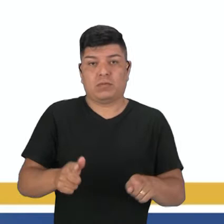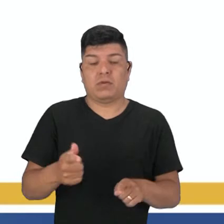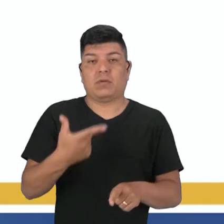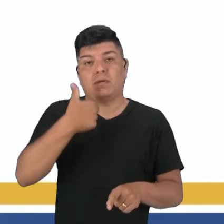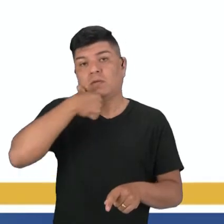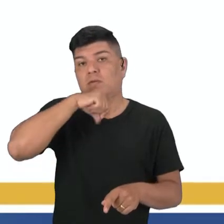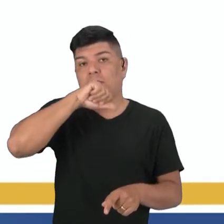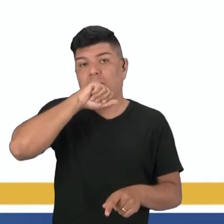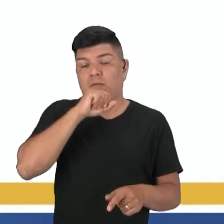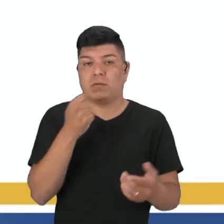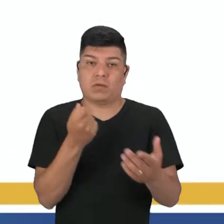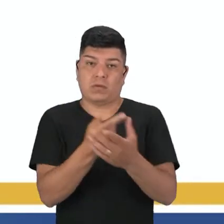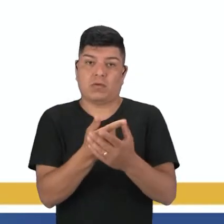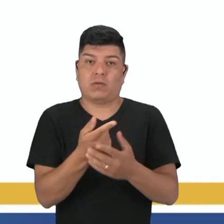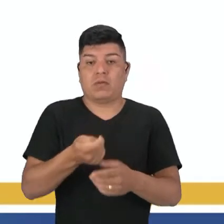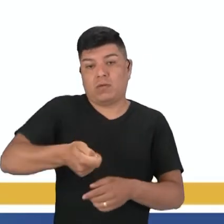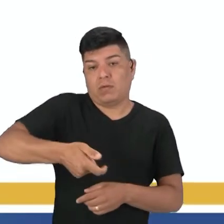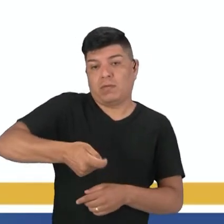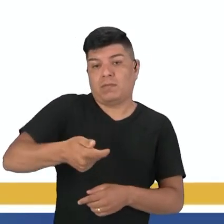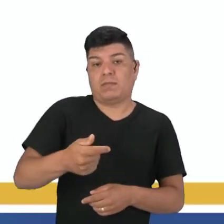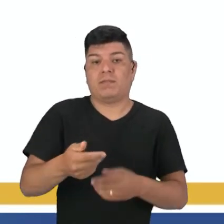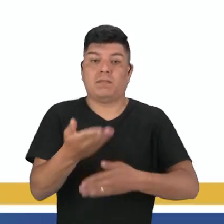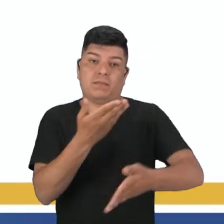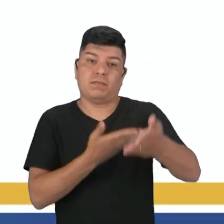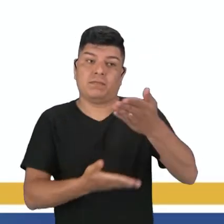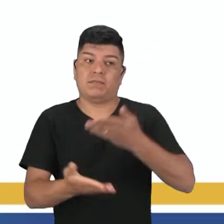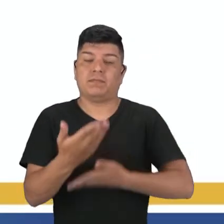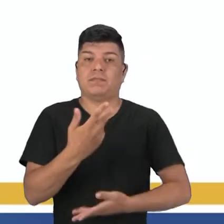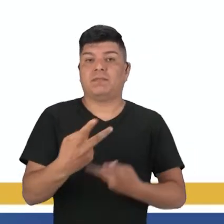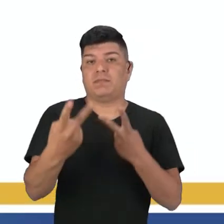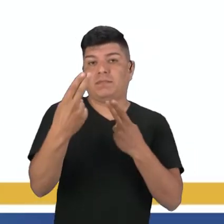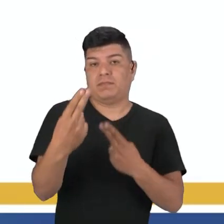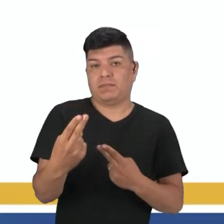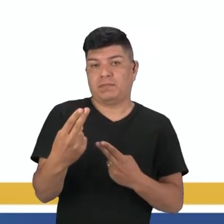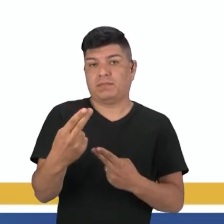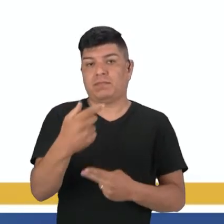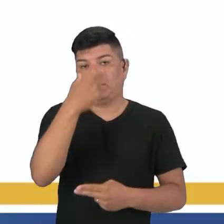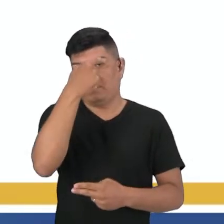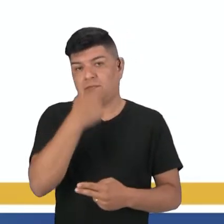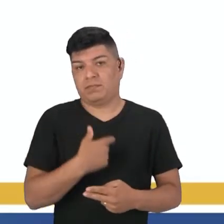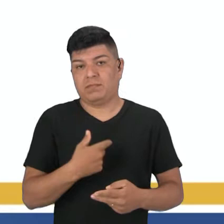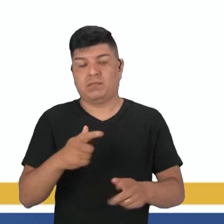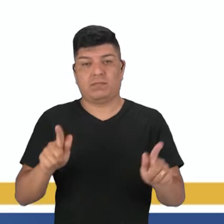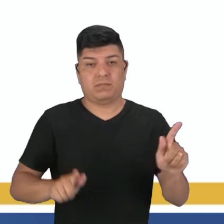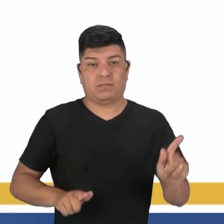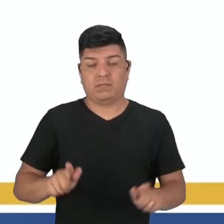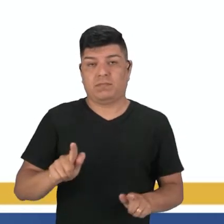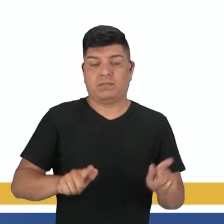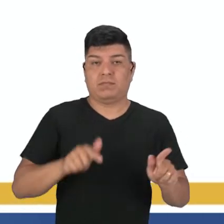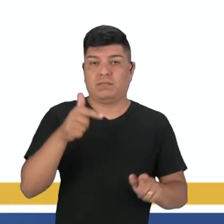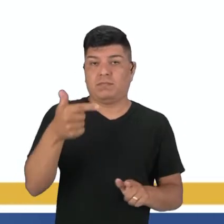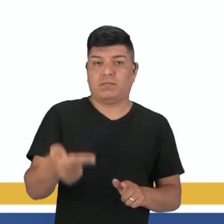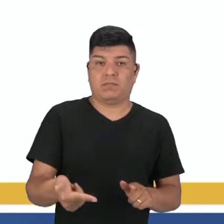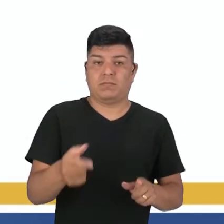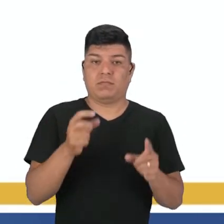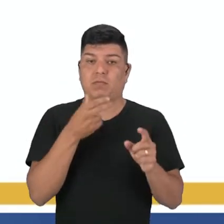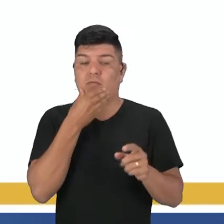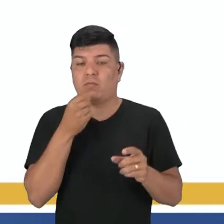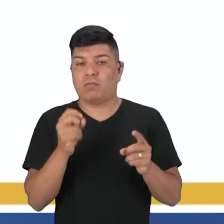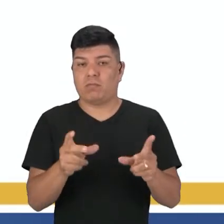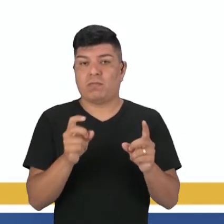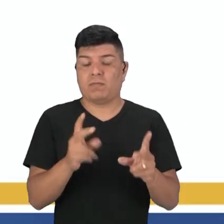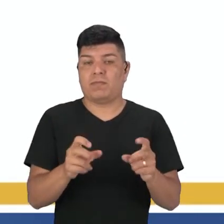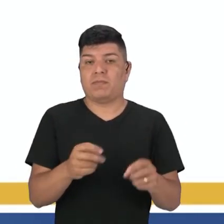para comprar algumas bolinhas e dividi-las igualmente entre ele e seus primos. O vendedor disse que, com